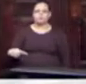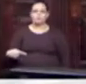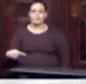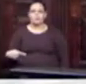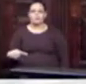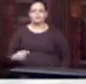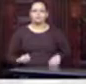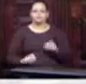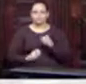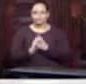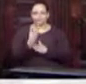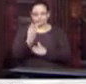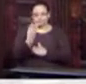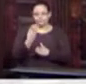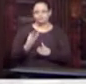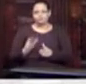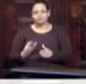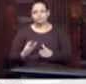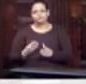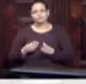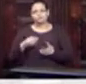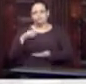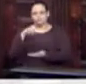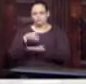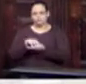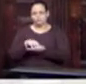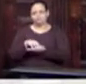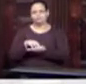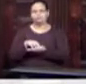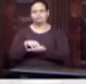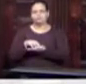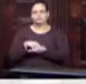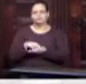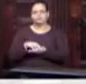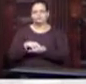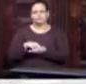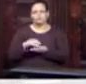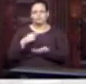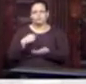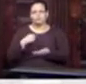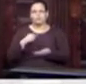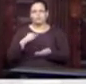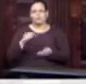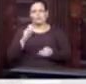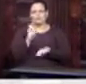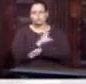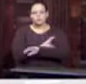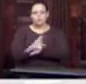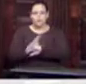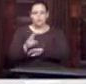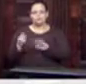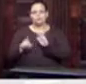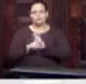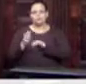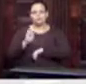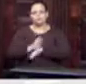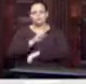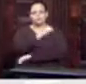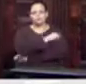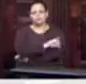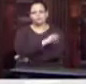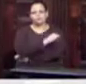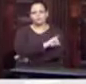a criação do Centro Cultural do Compositor Musical do Estado do Rio de Janeiro é